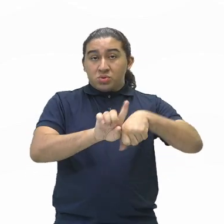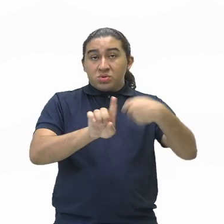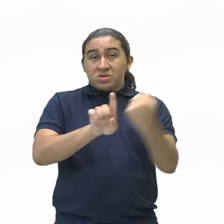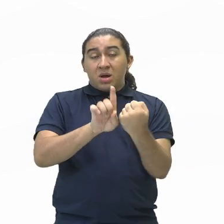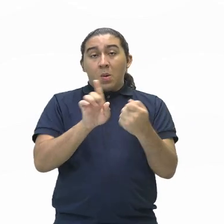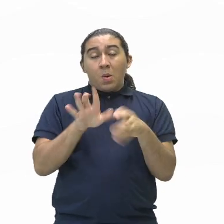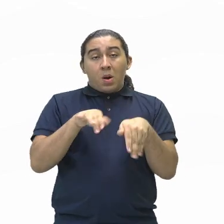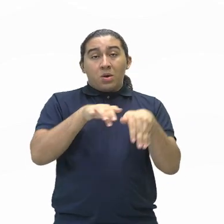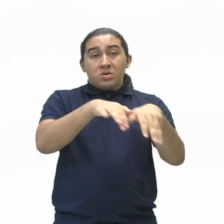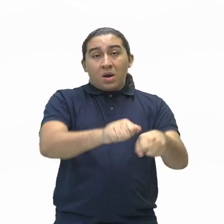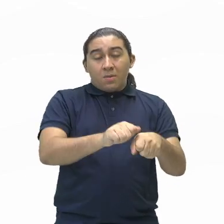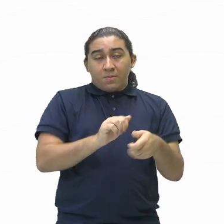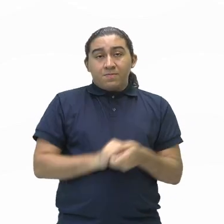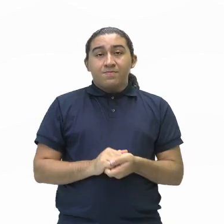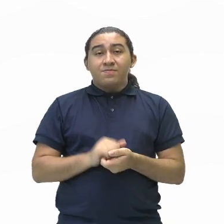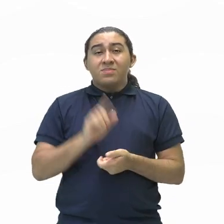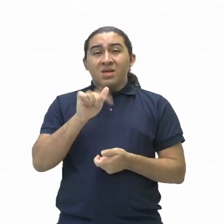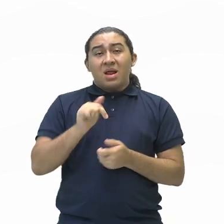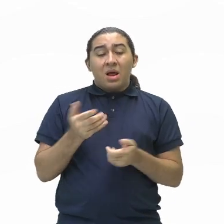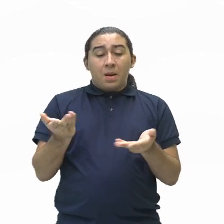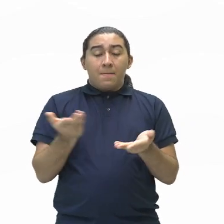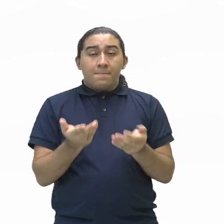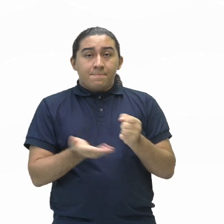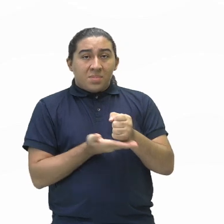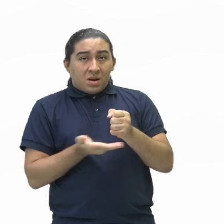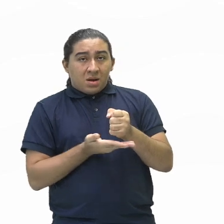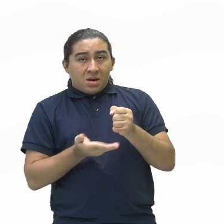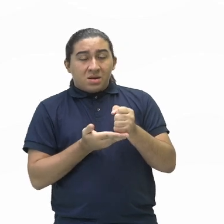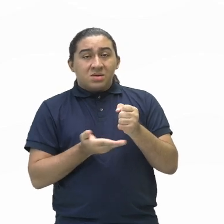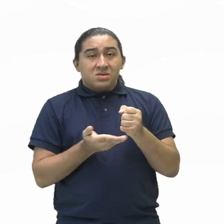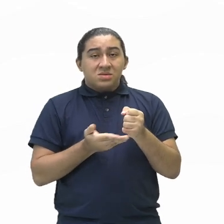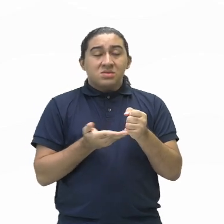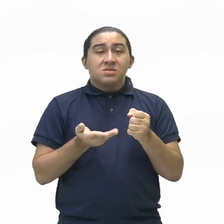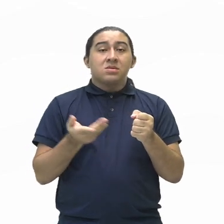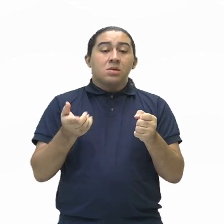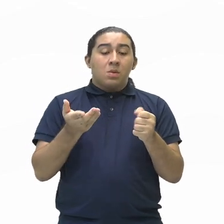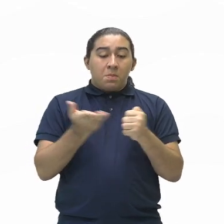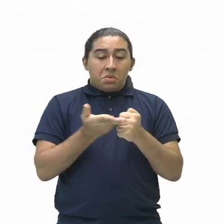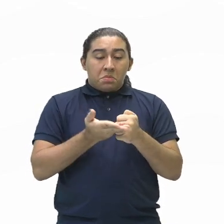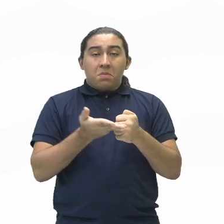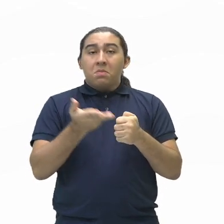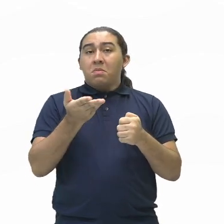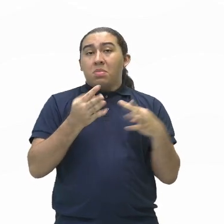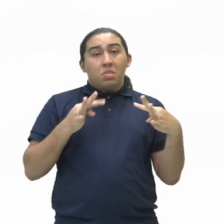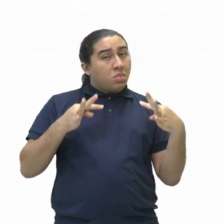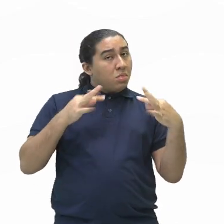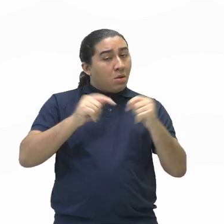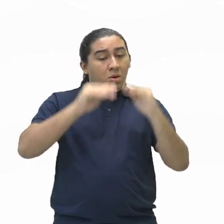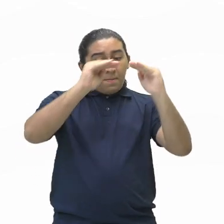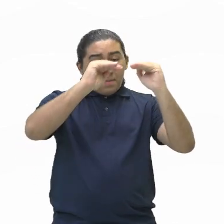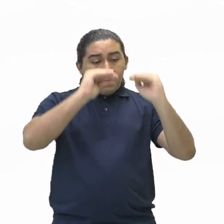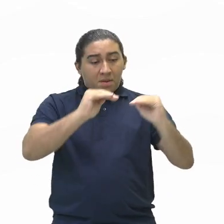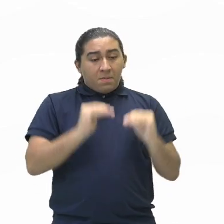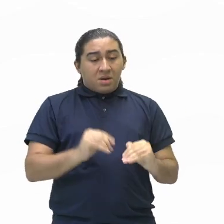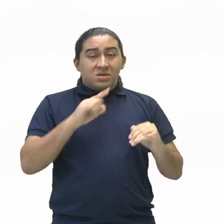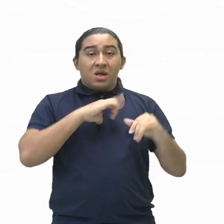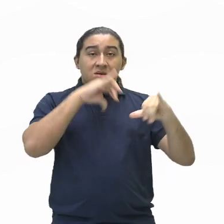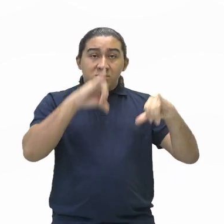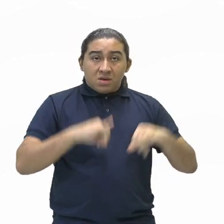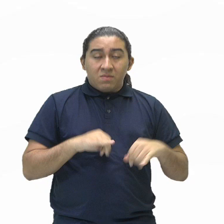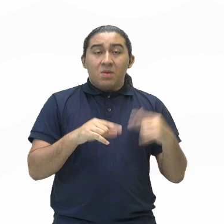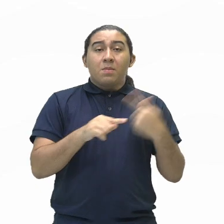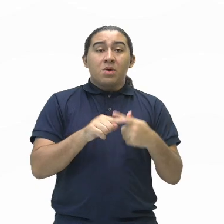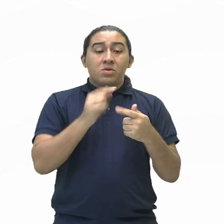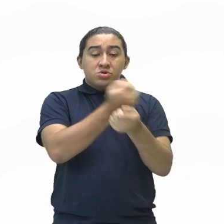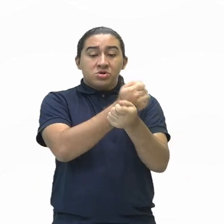colonial, desde os senhores de engenho até os escravizados que enfrentavam condições ainda